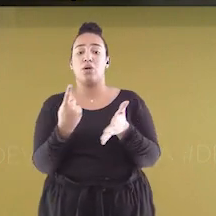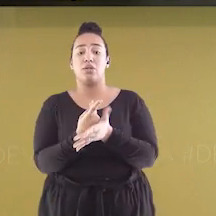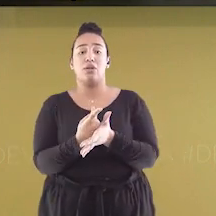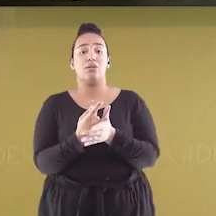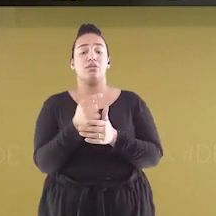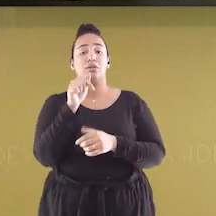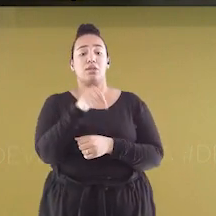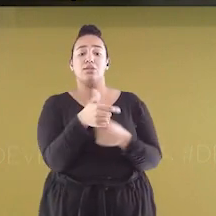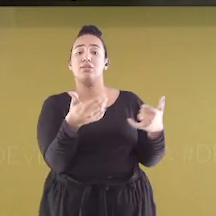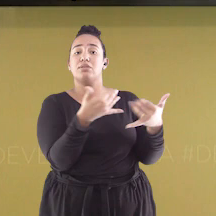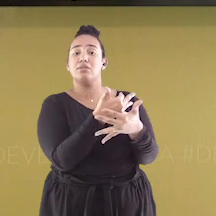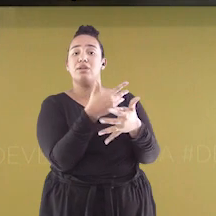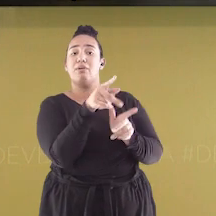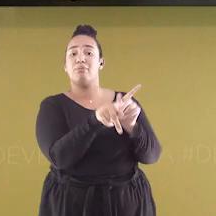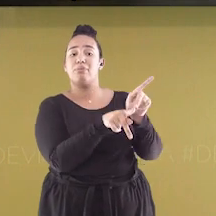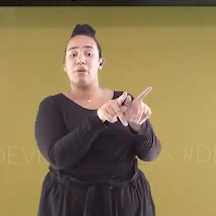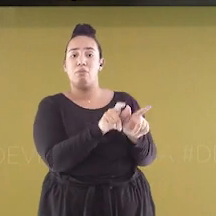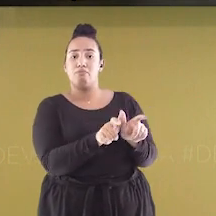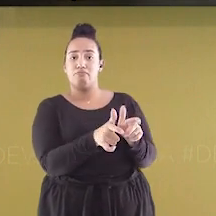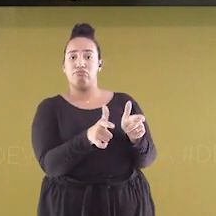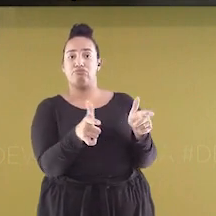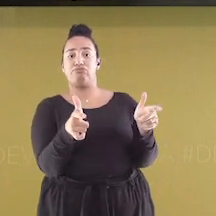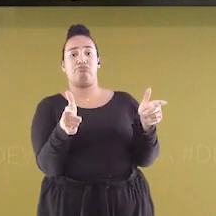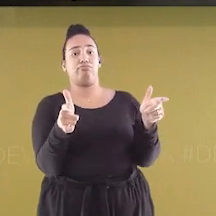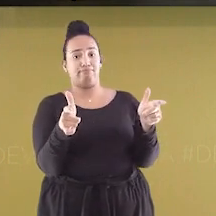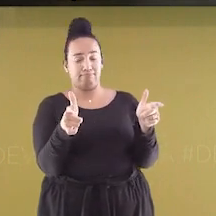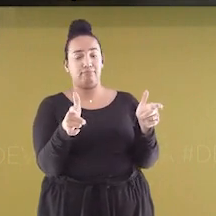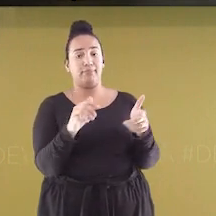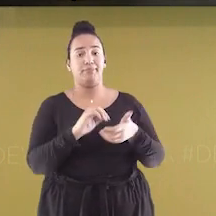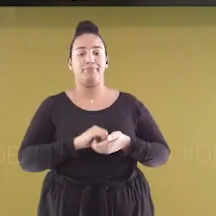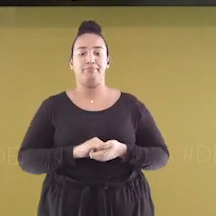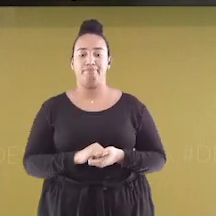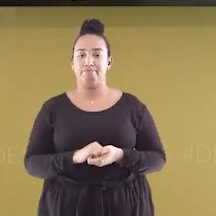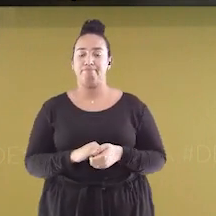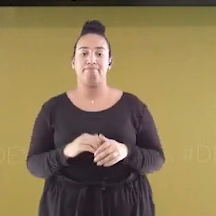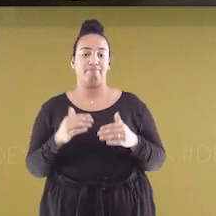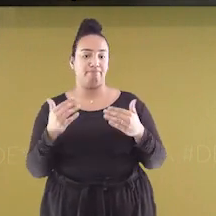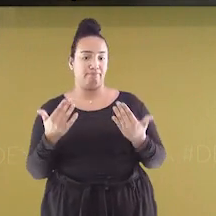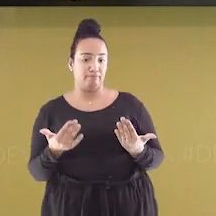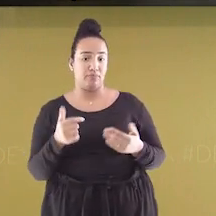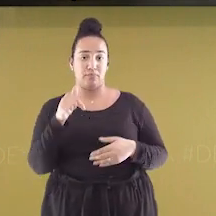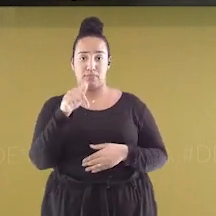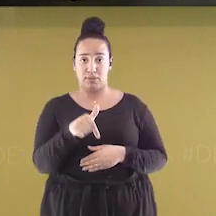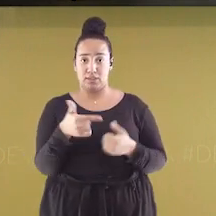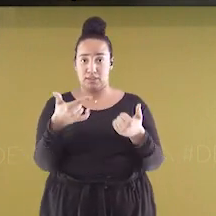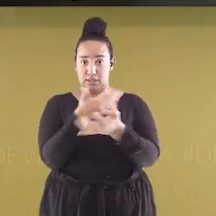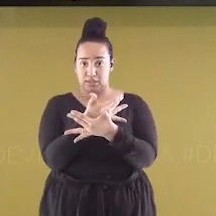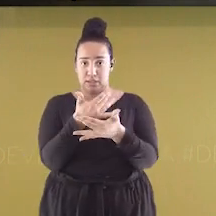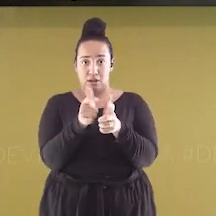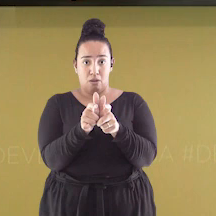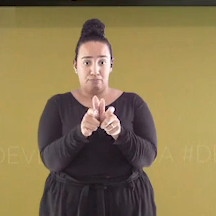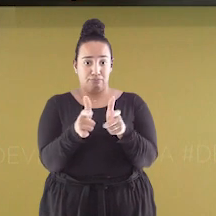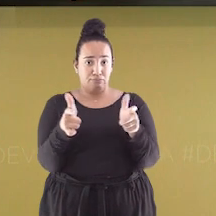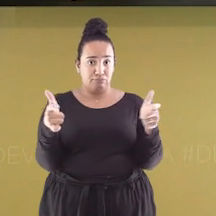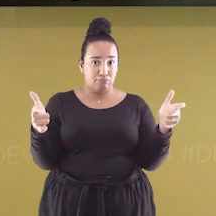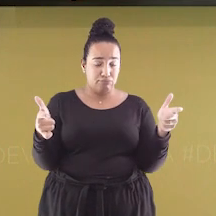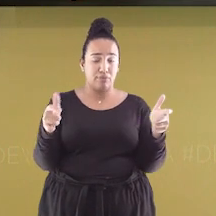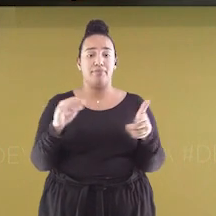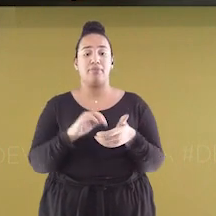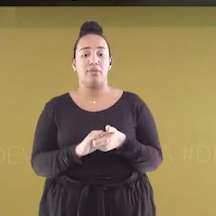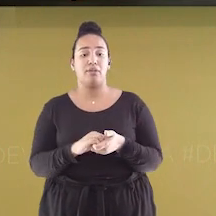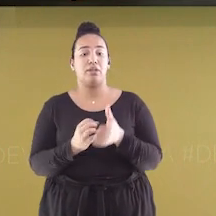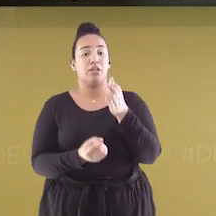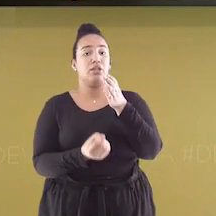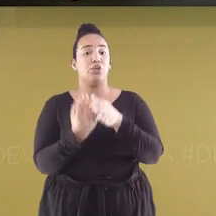o crescimento das cidades no Brasil. A partir daí, com a expansão das cidades, centros